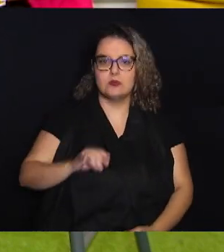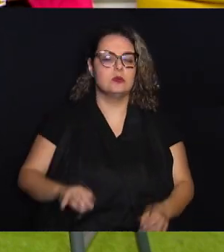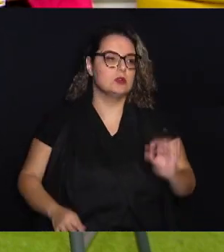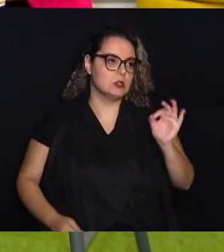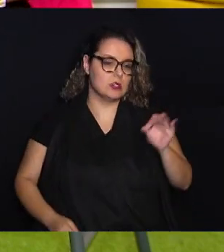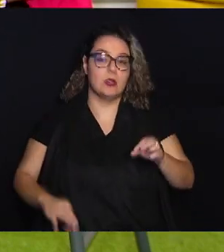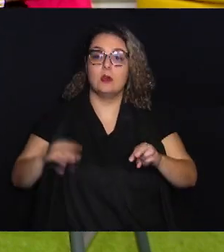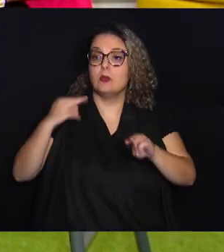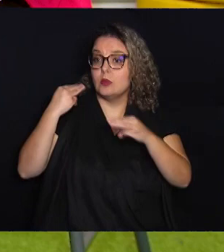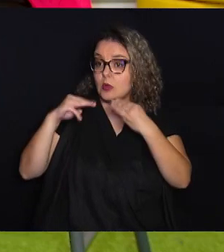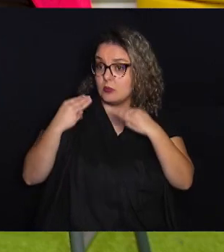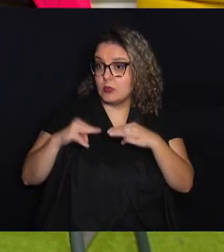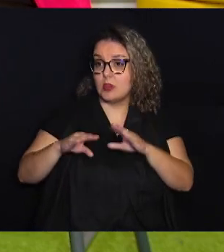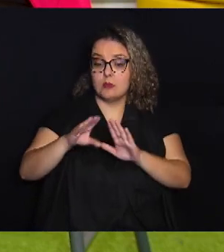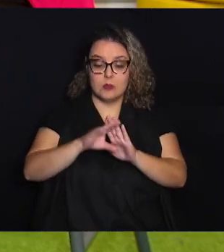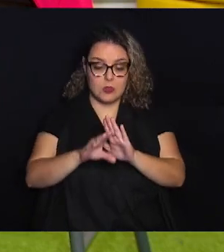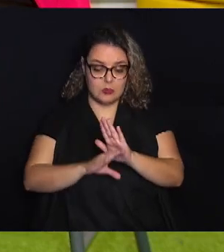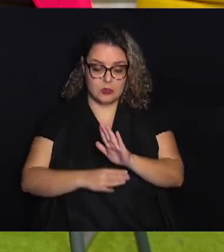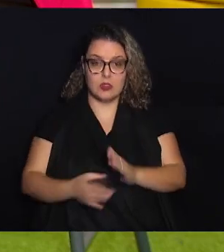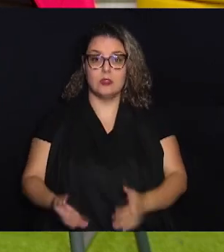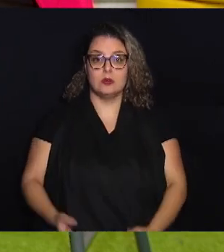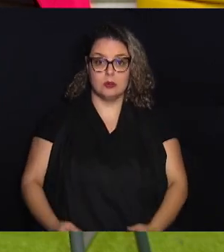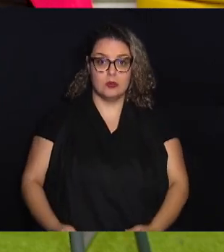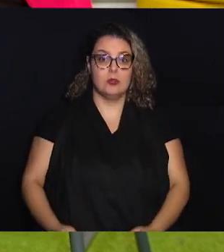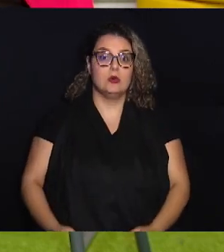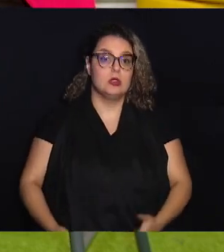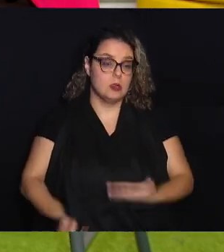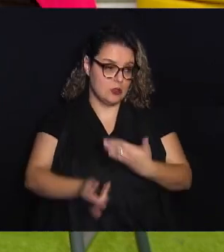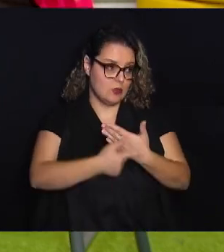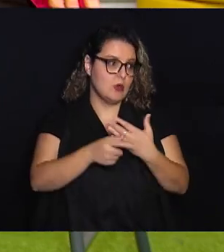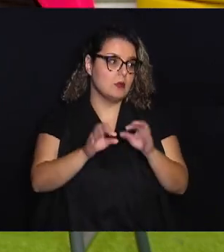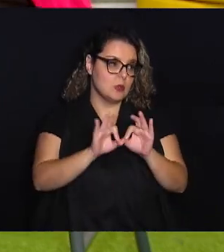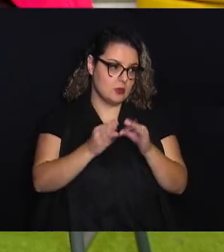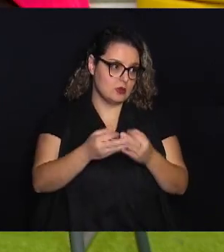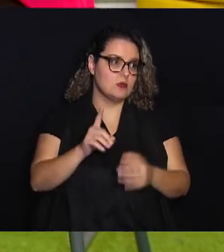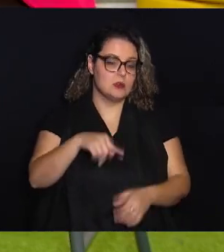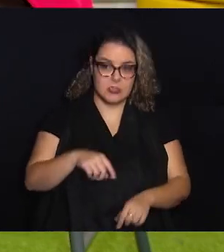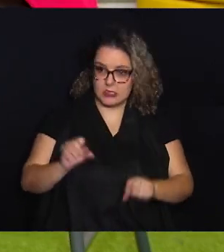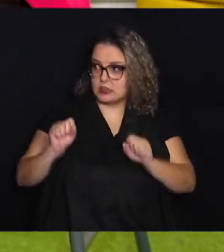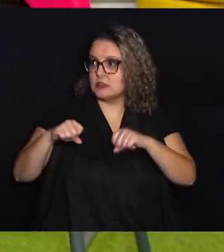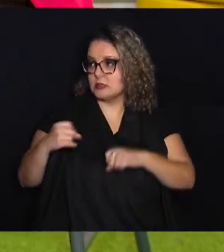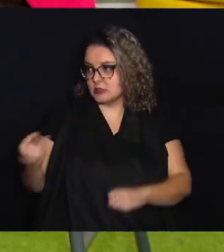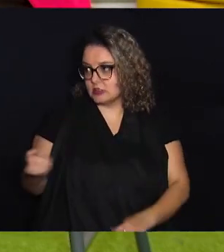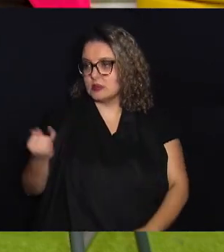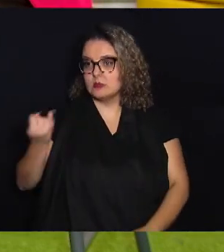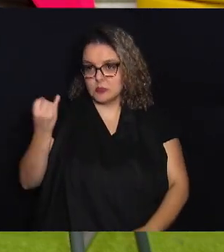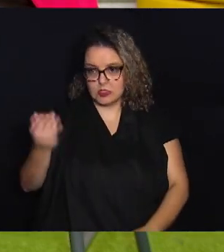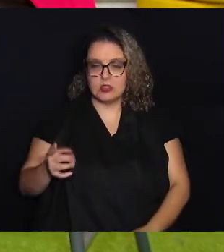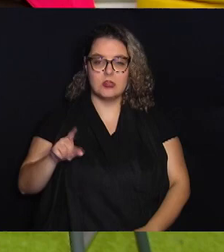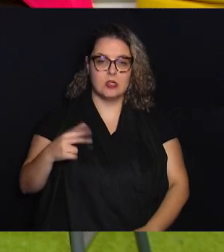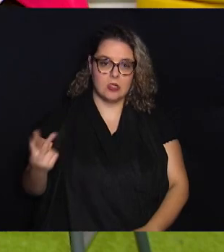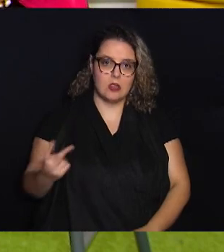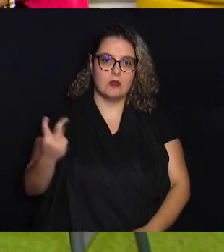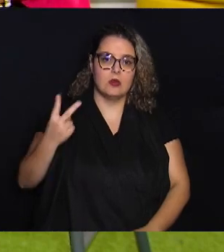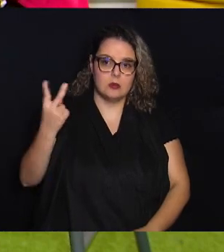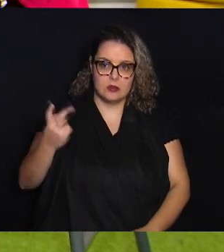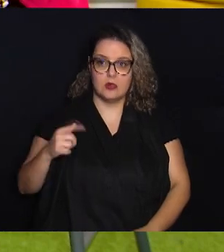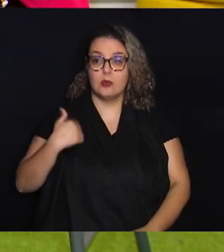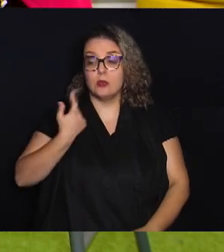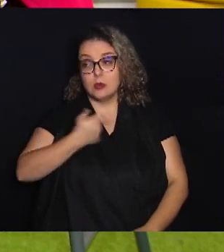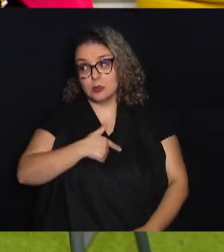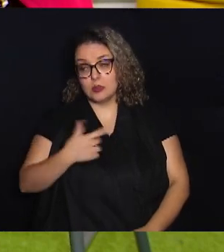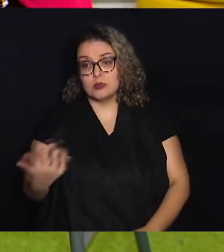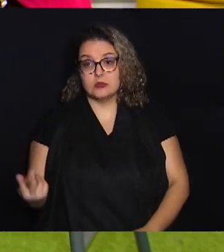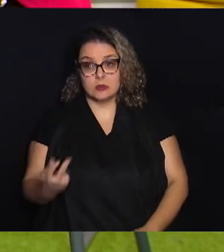histórias, com certeza, músicas, programas em que também há o papel da família que é importante, que é a valorização. Então, quando